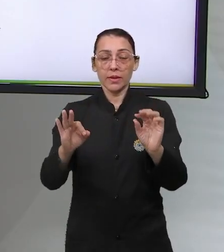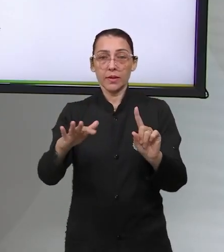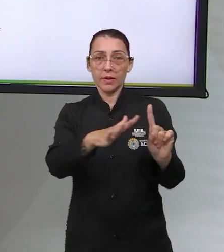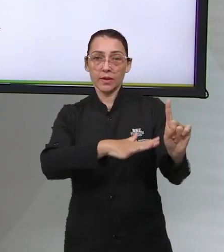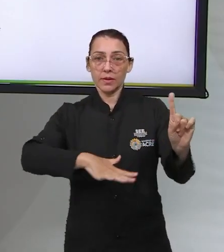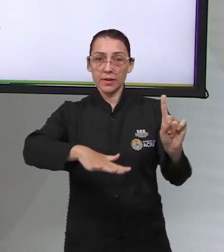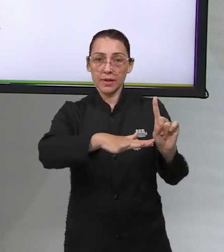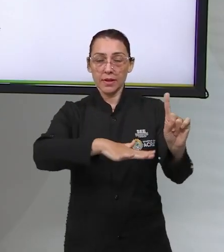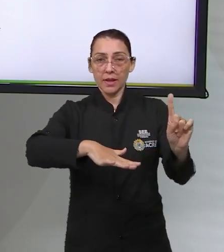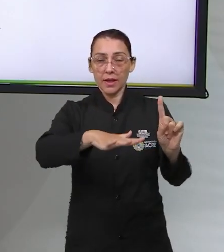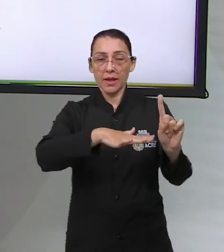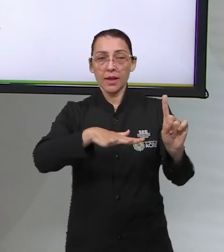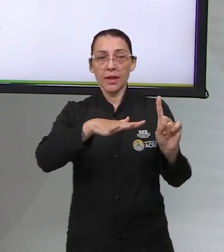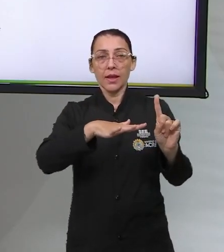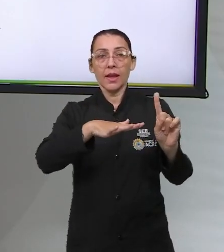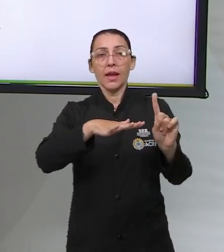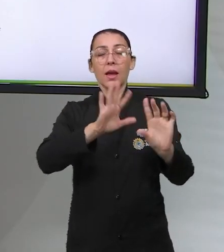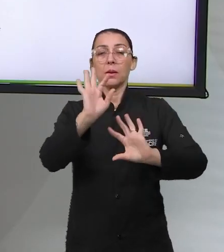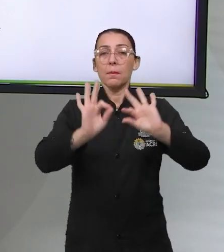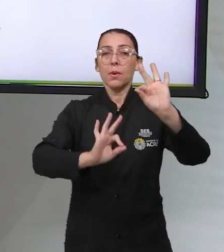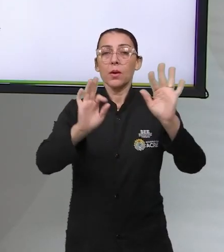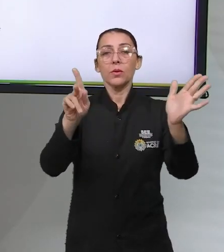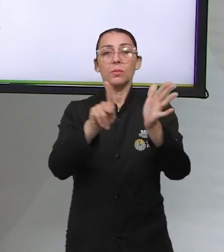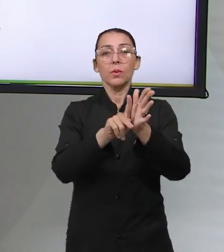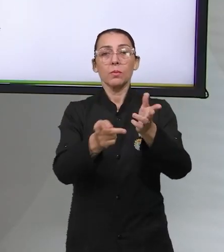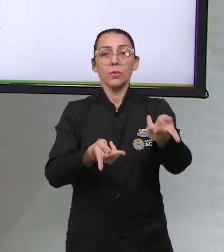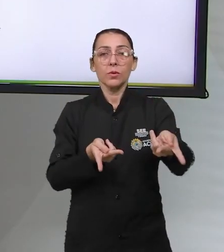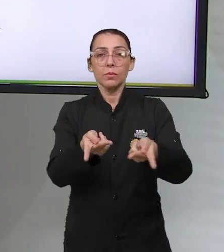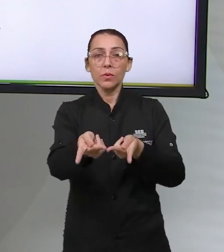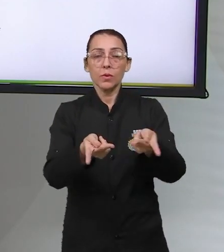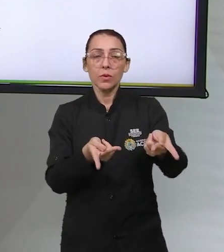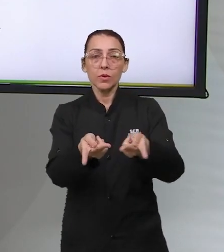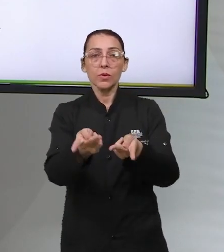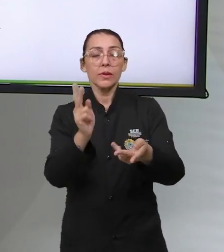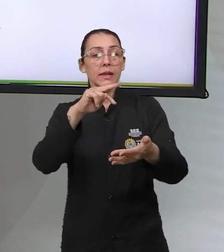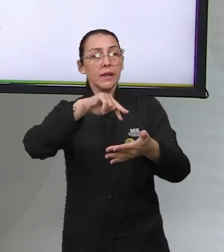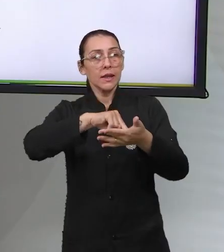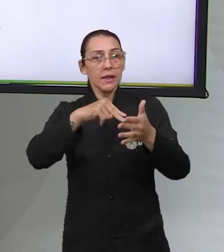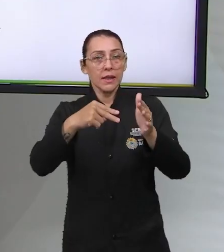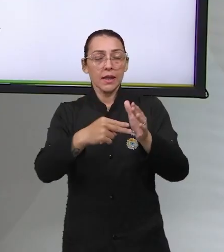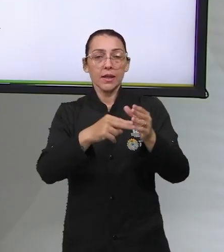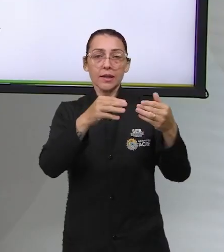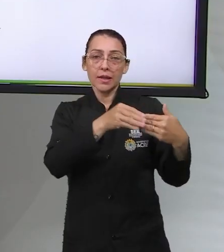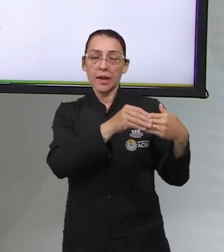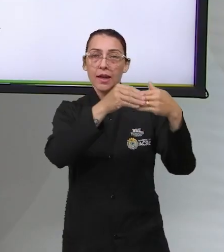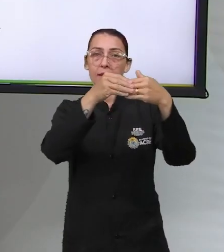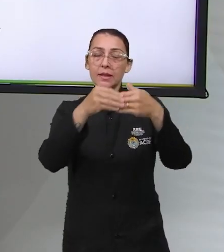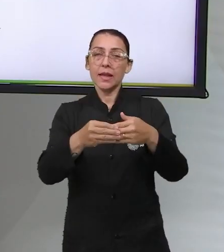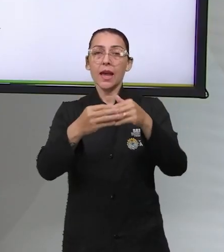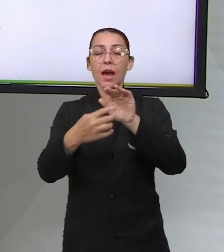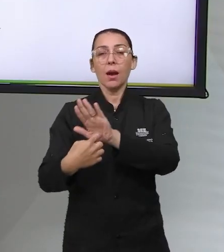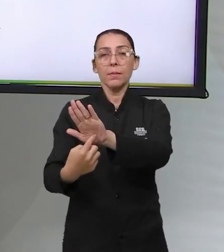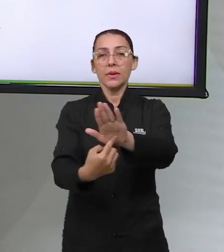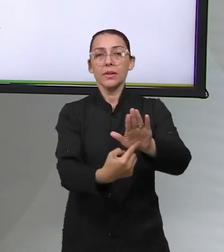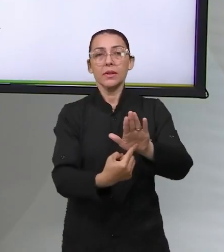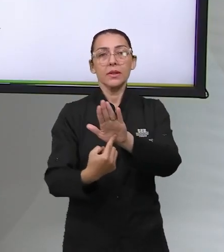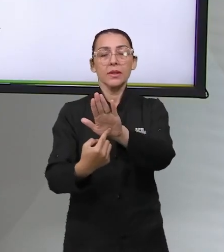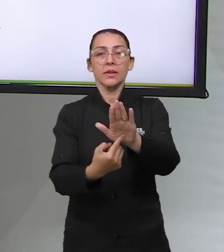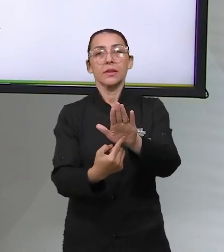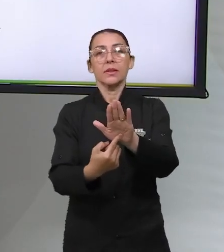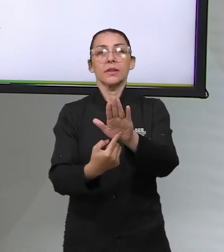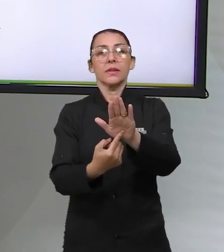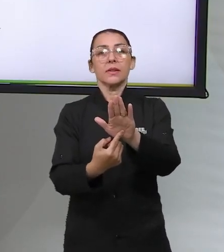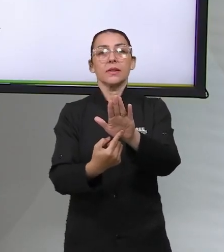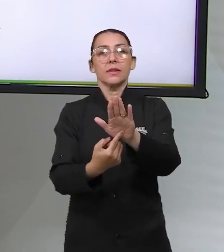sociedade civil elaboram os seus projetos no sentido de tornar a apresentação, no sentido